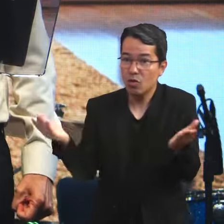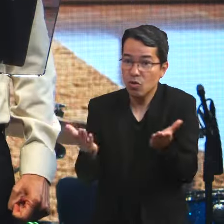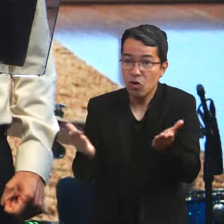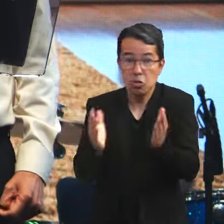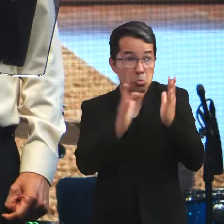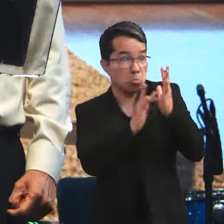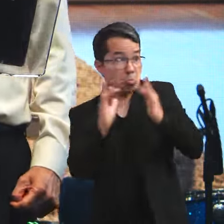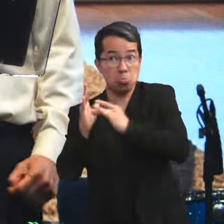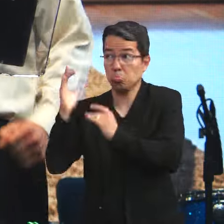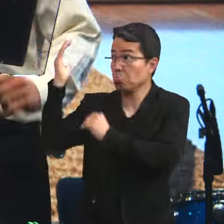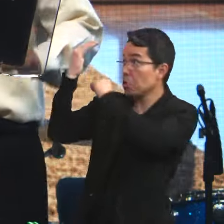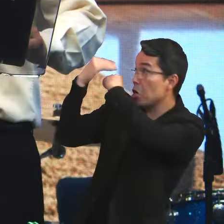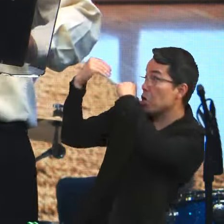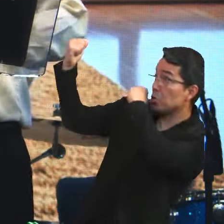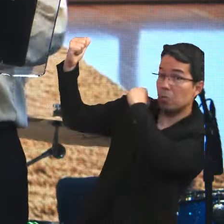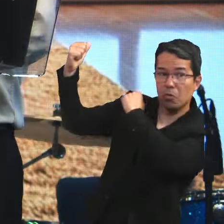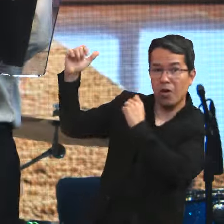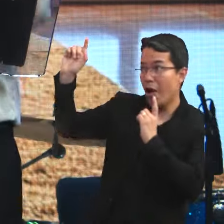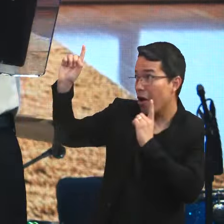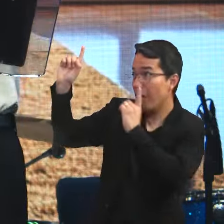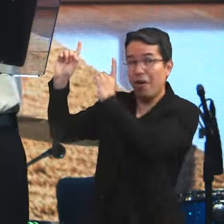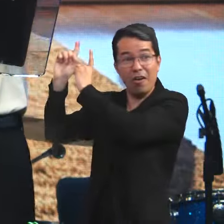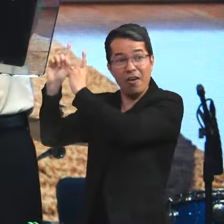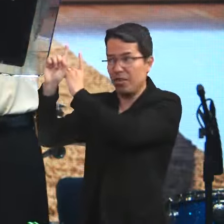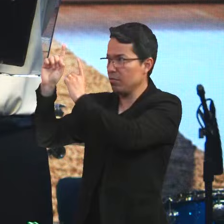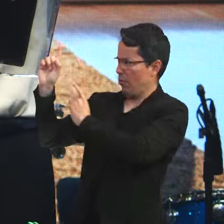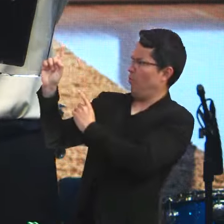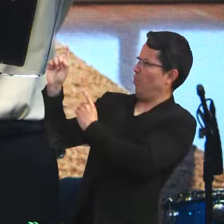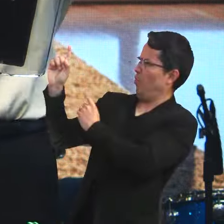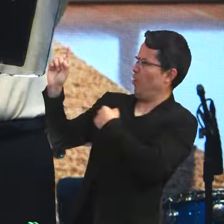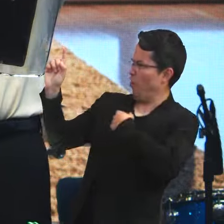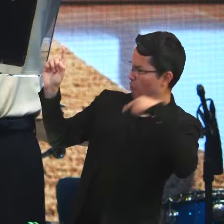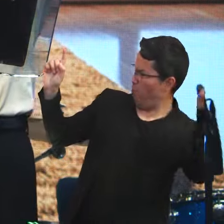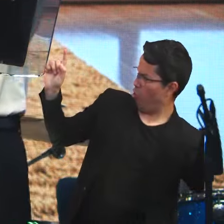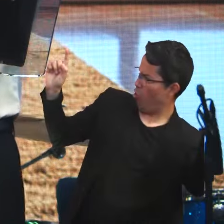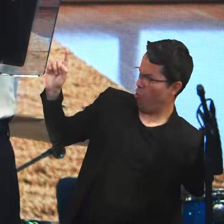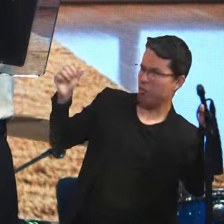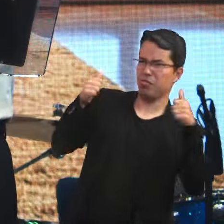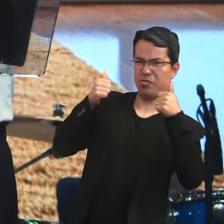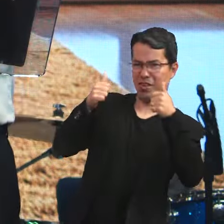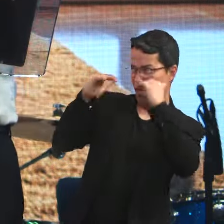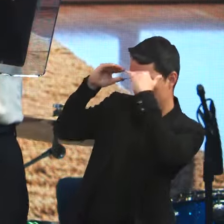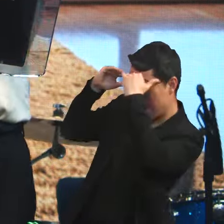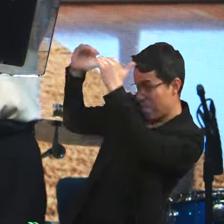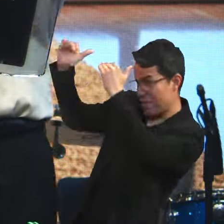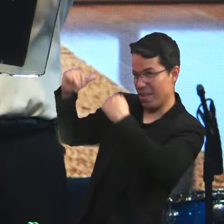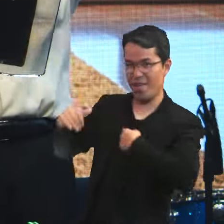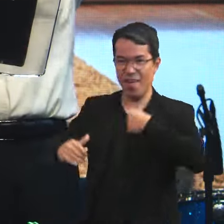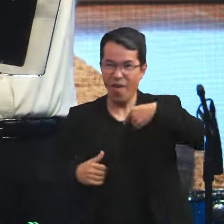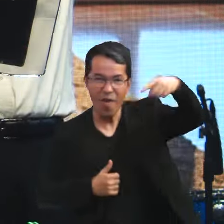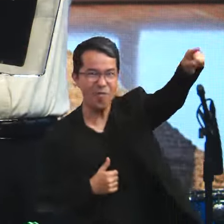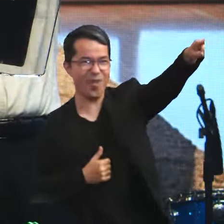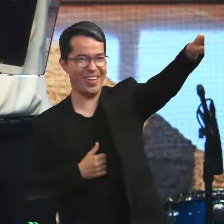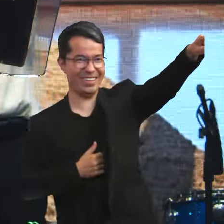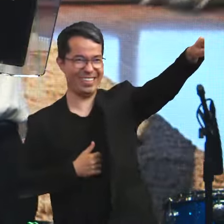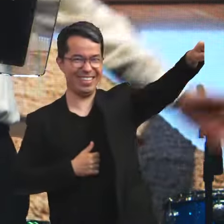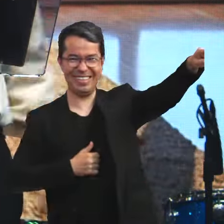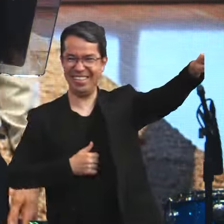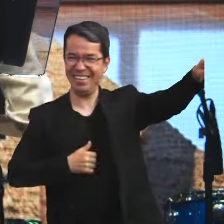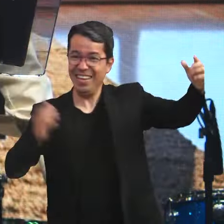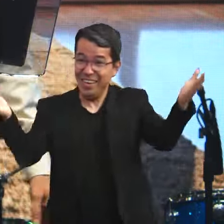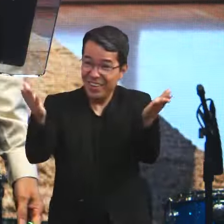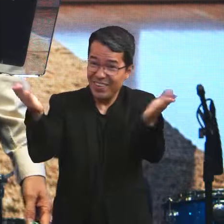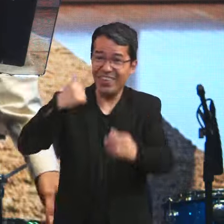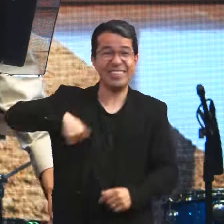nós chamamos a grande comissão J diando Jes disse por todo mundo prar o